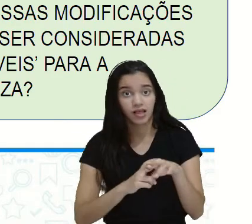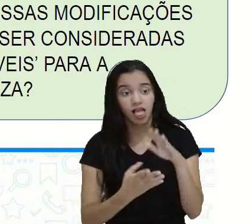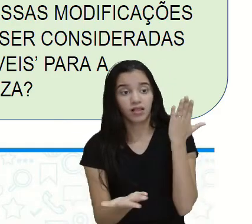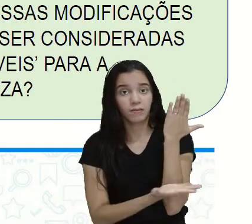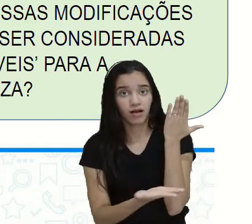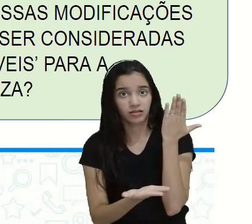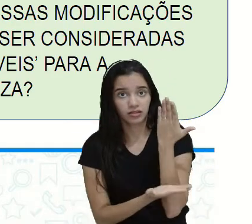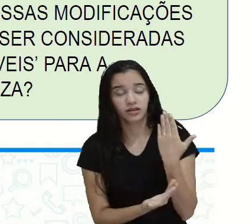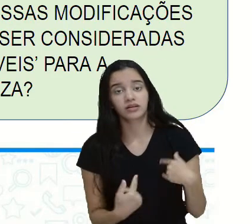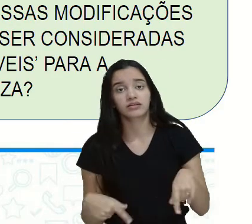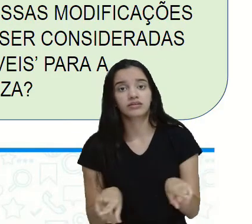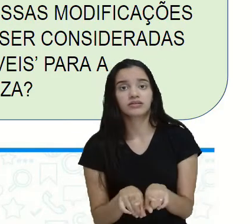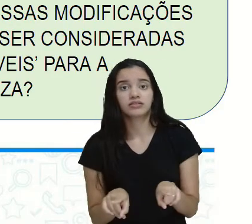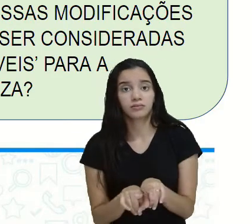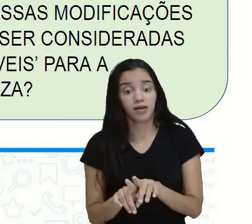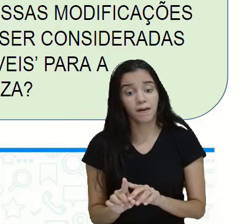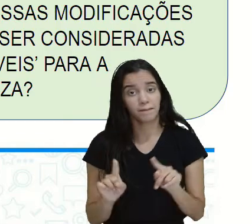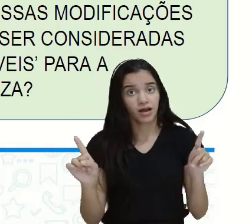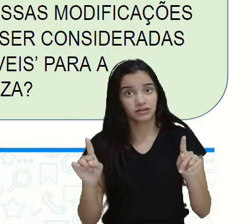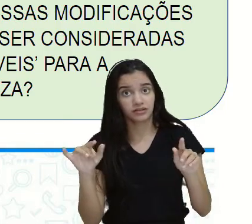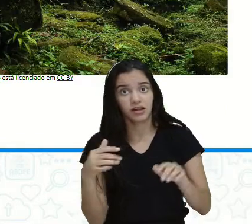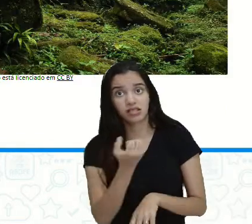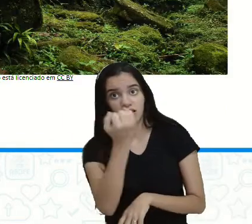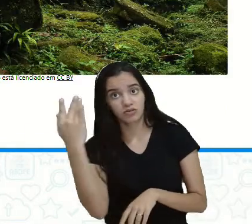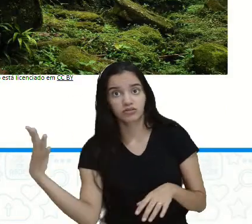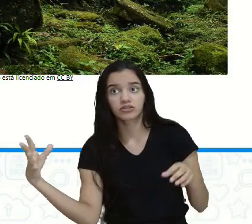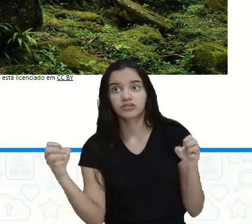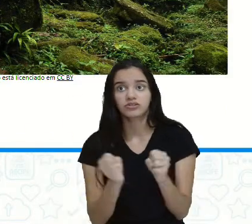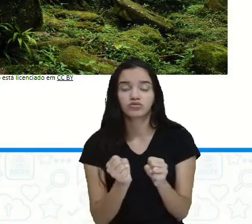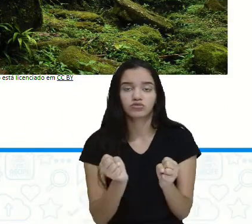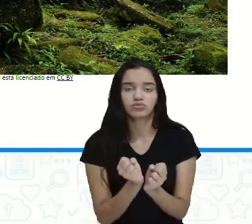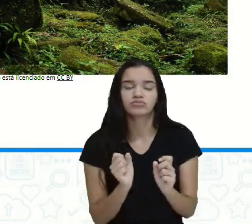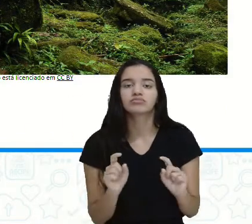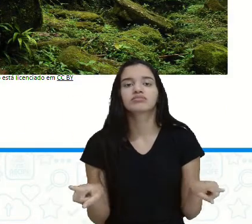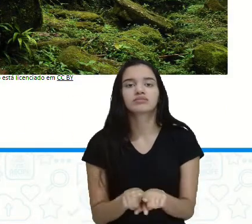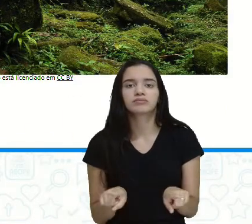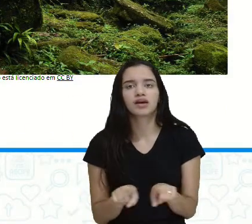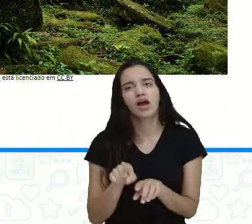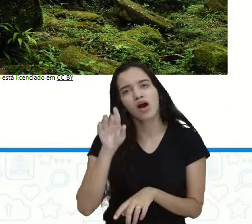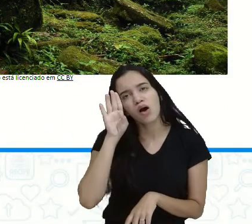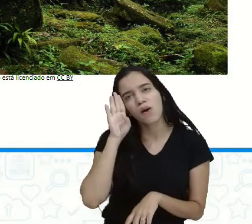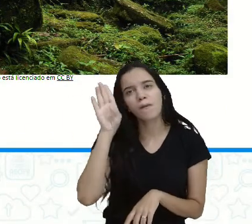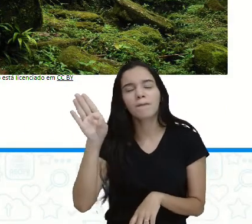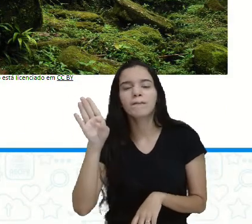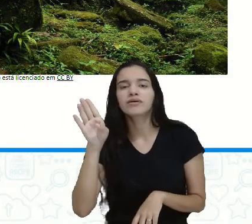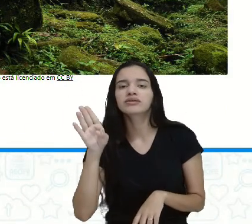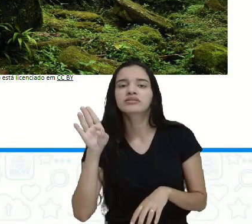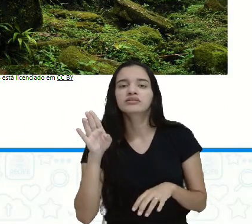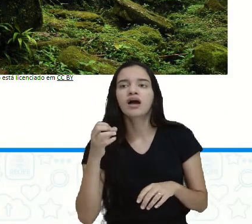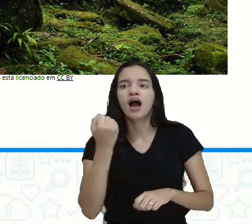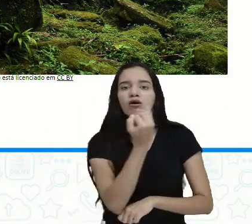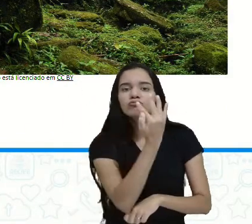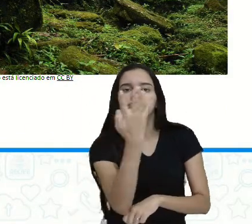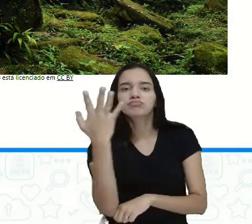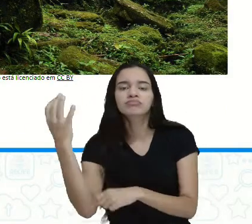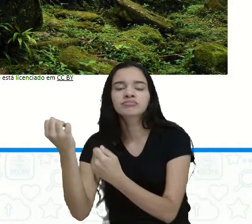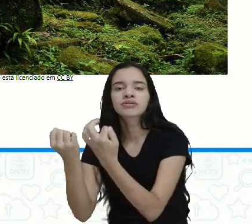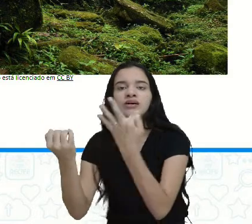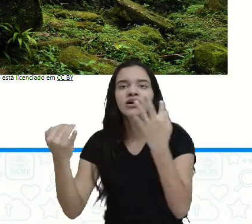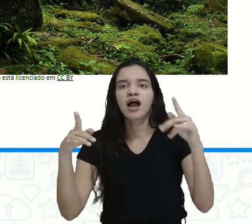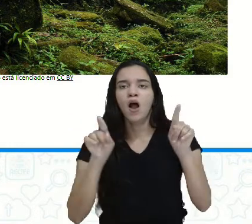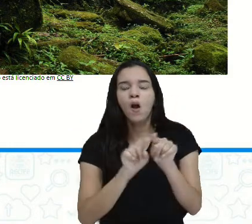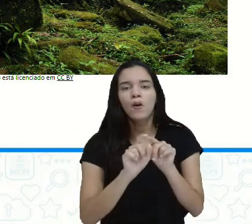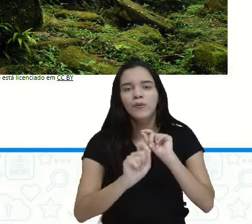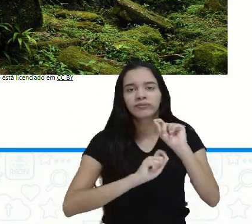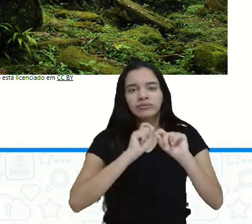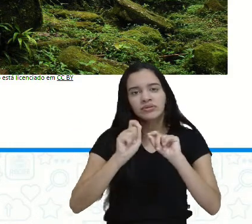coisas, mas a natureza está ali também. Então, o principal tipo vegetacional de Recife é a Mata Atlântica.